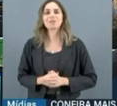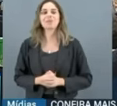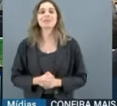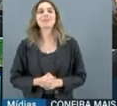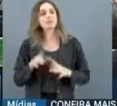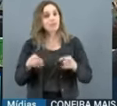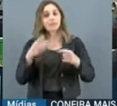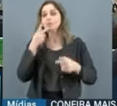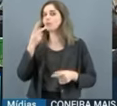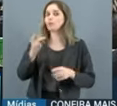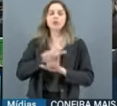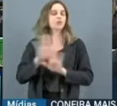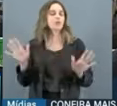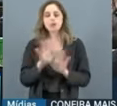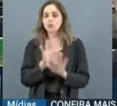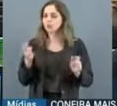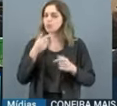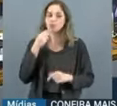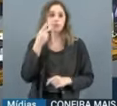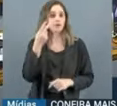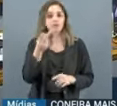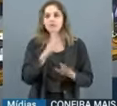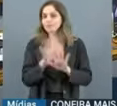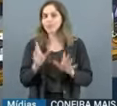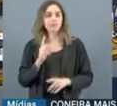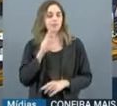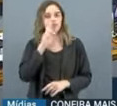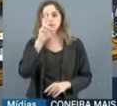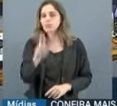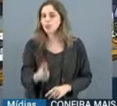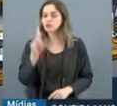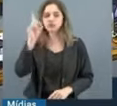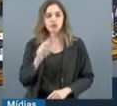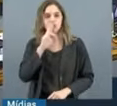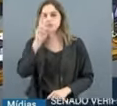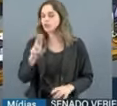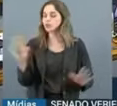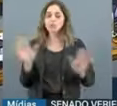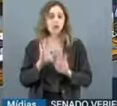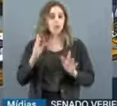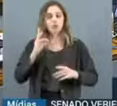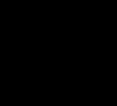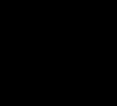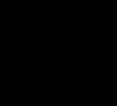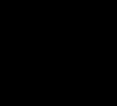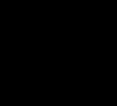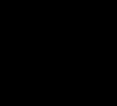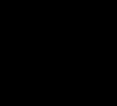Nesses termos, não será concedida a palavra. Não vou dar a palavra, não. Nesses termos.